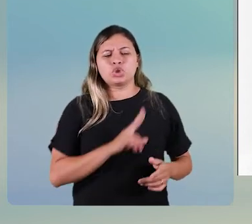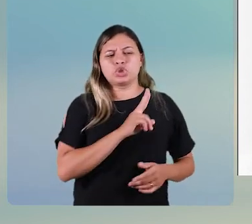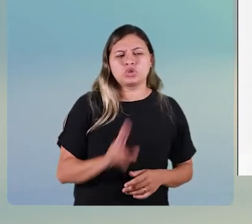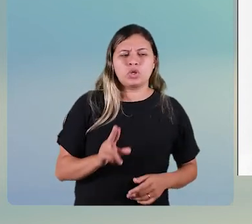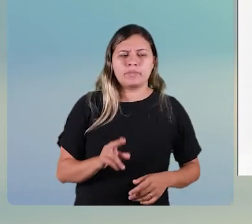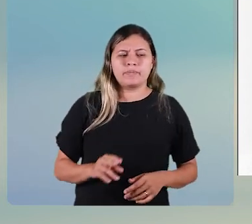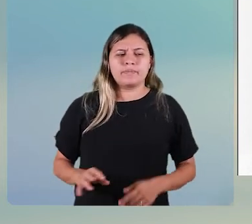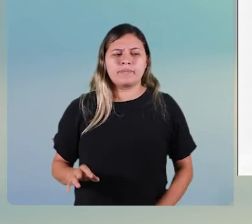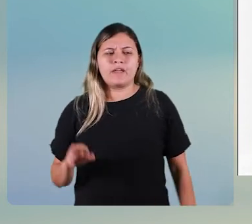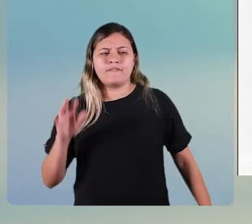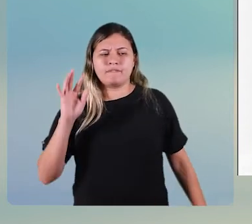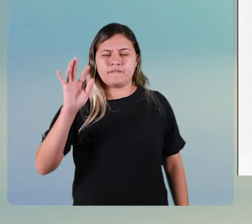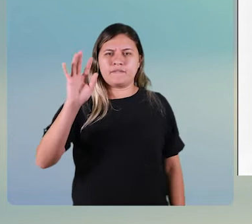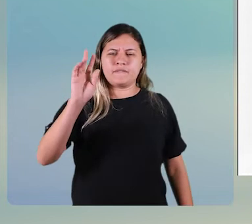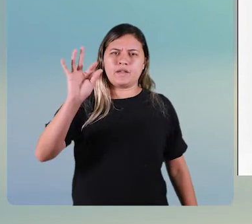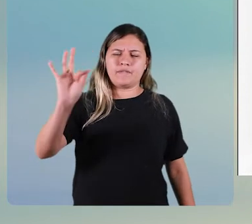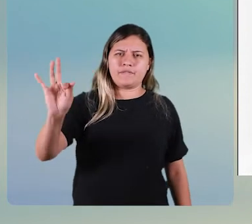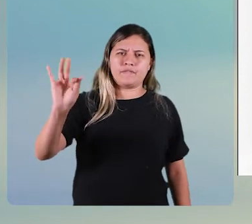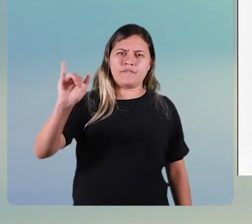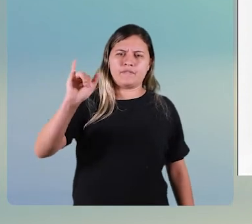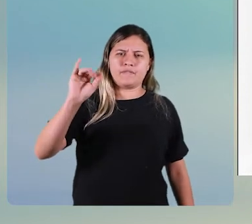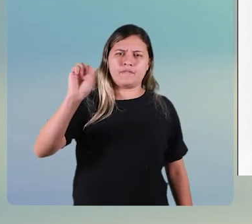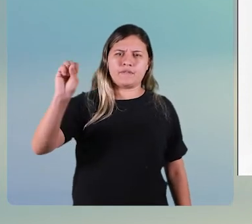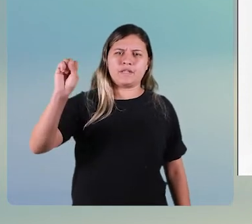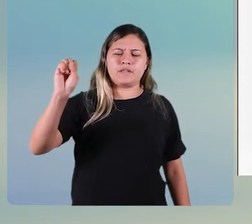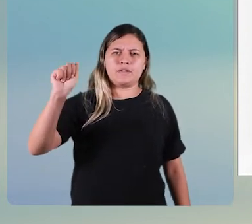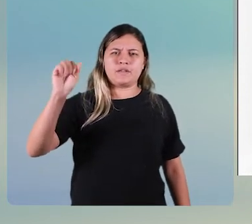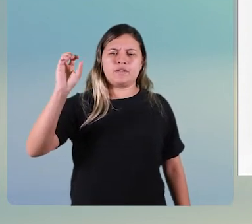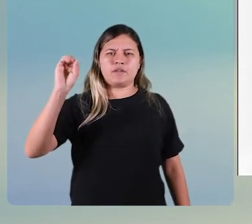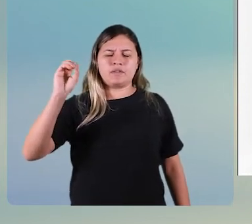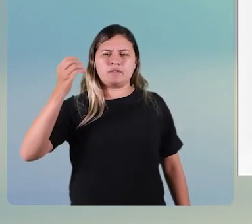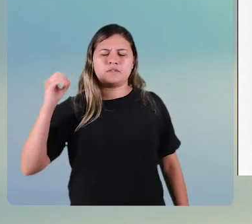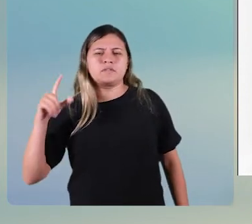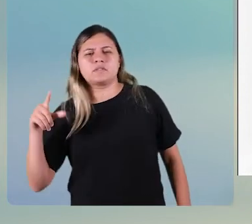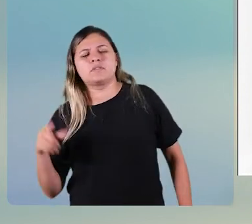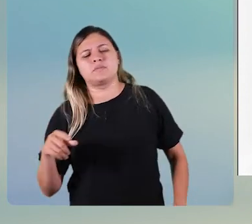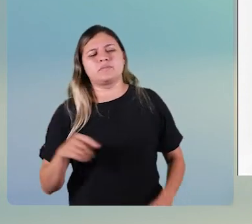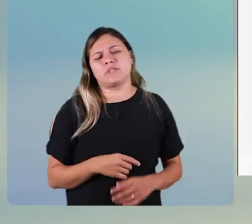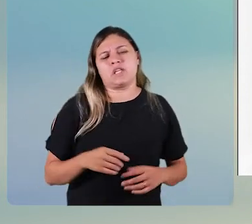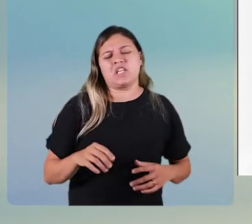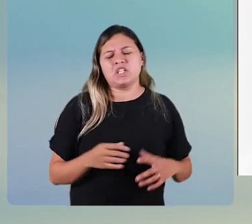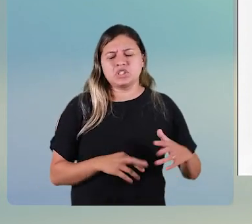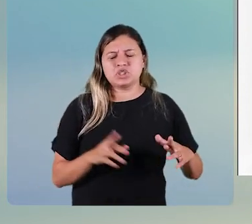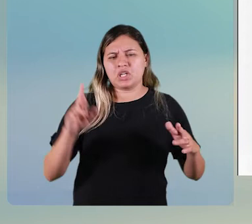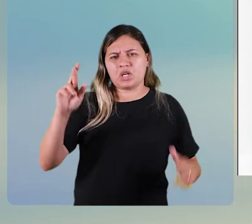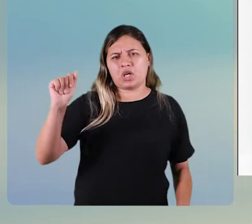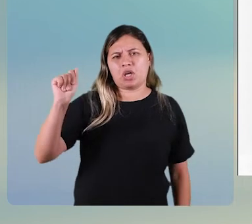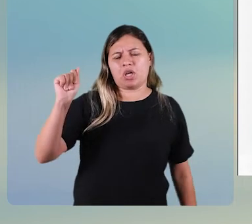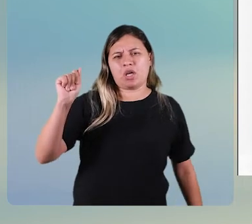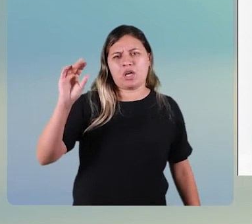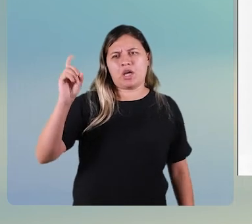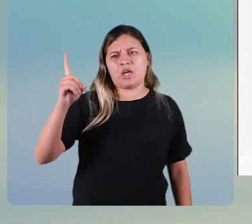Fissão vem de separação, vem de quebra, né? Então, aqueles elementos radioativos, tá?